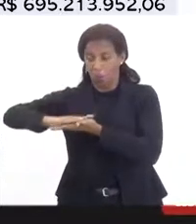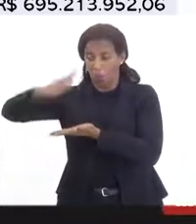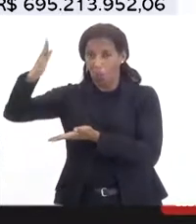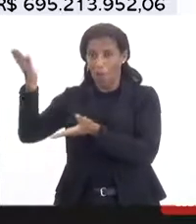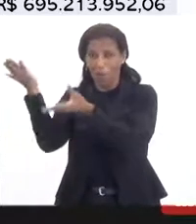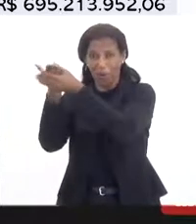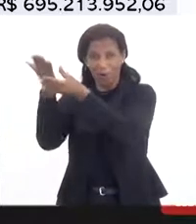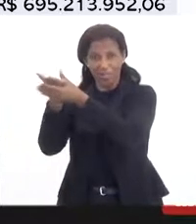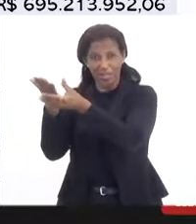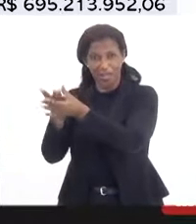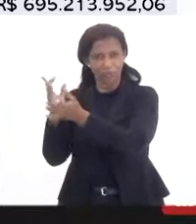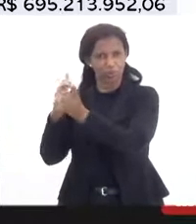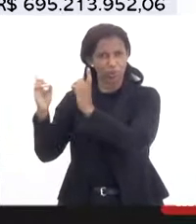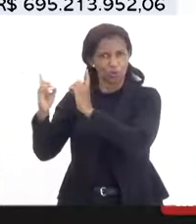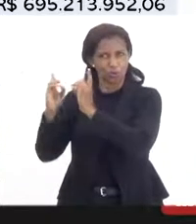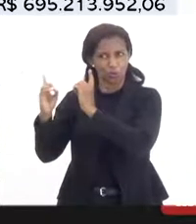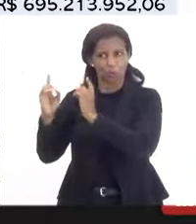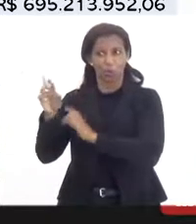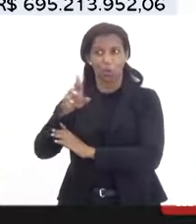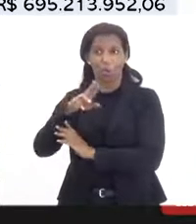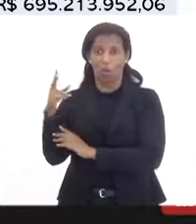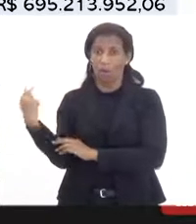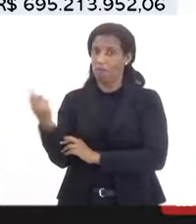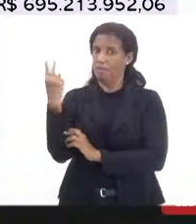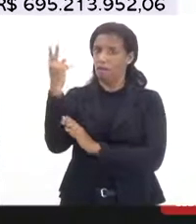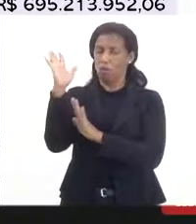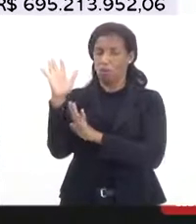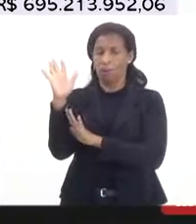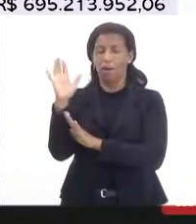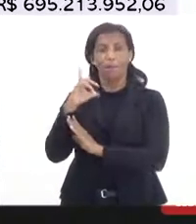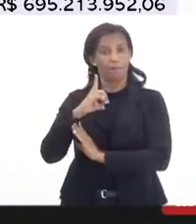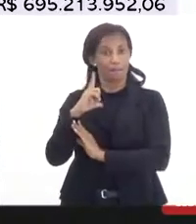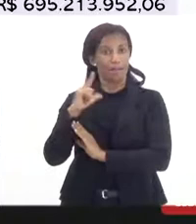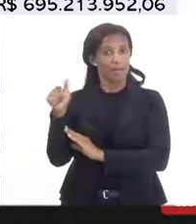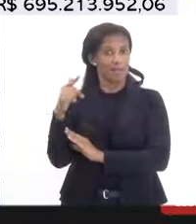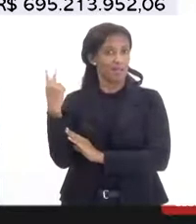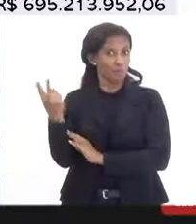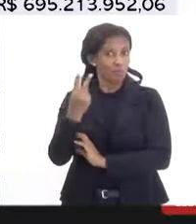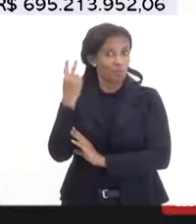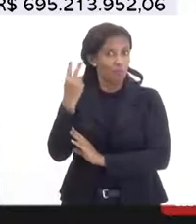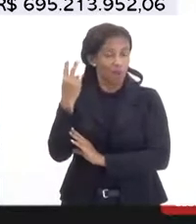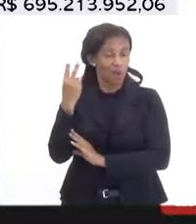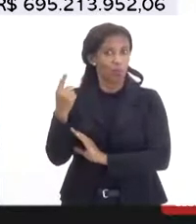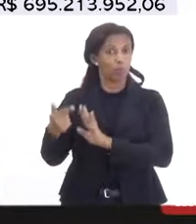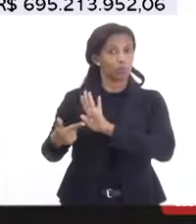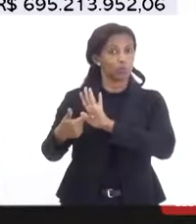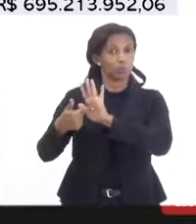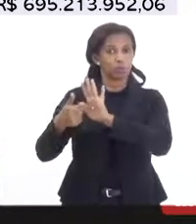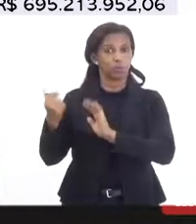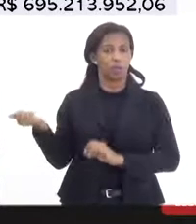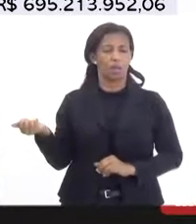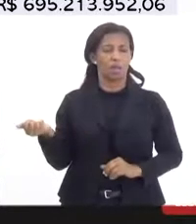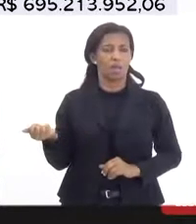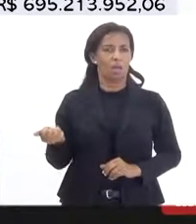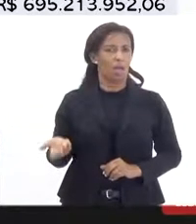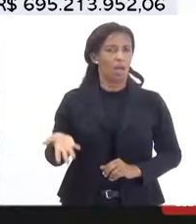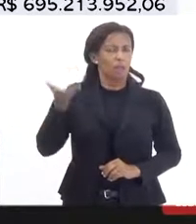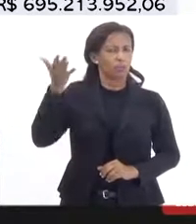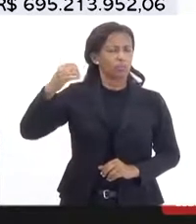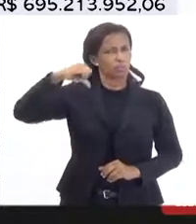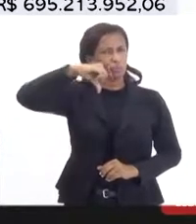judiciais discutindo isso, tá? Não é o maior valor, porém é um valor representativo, tá?